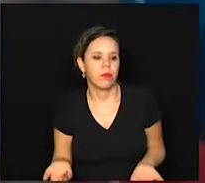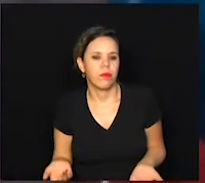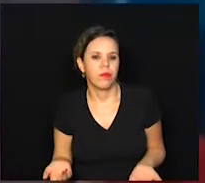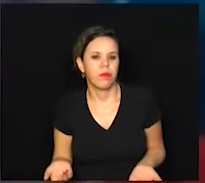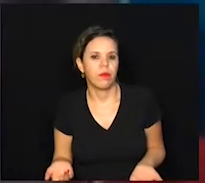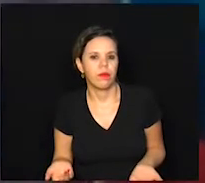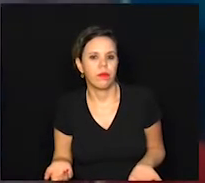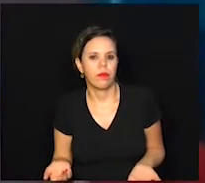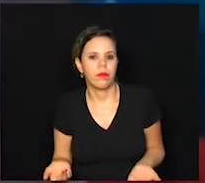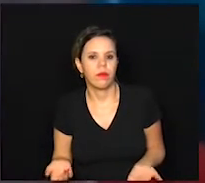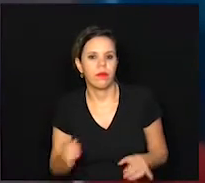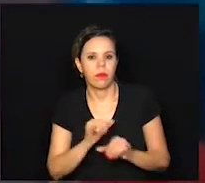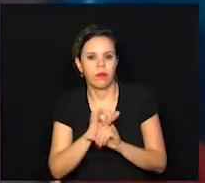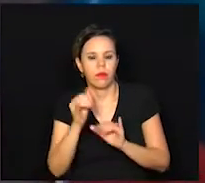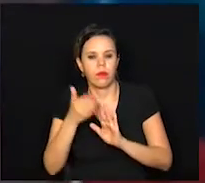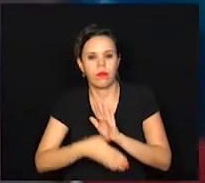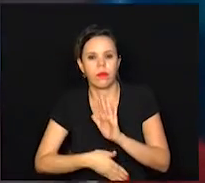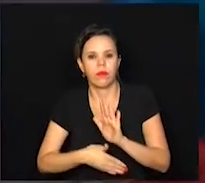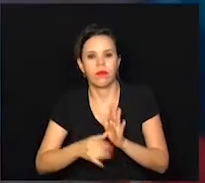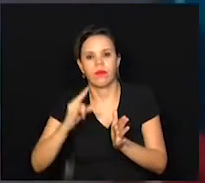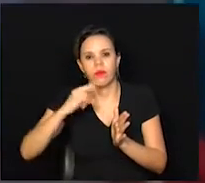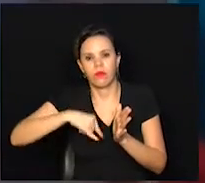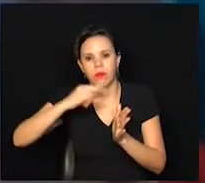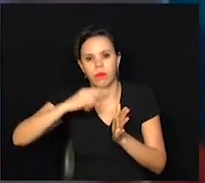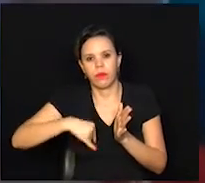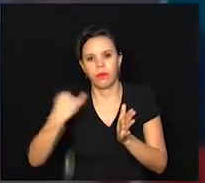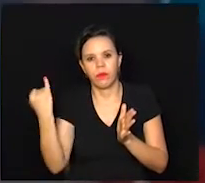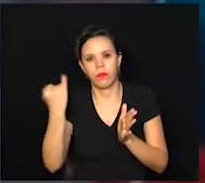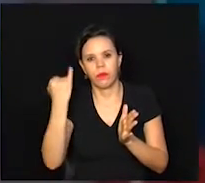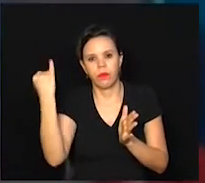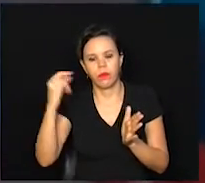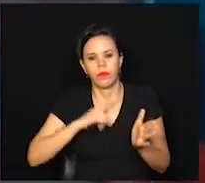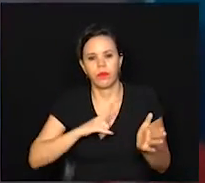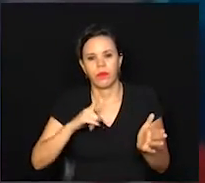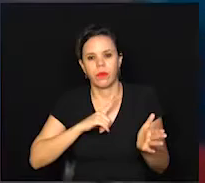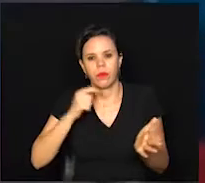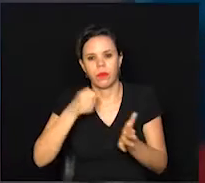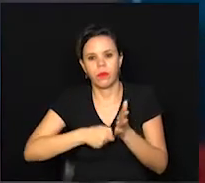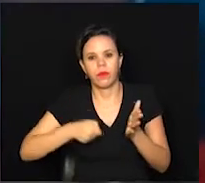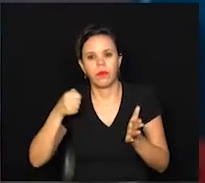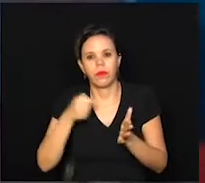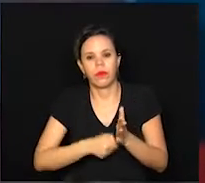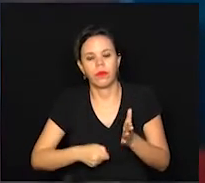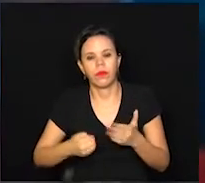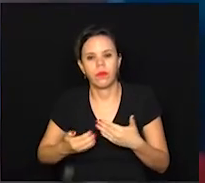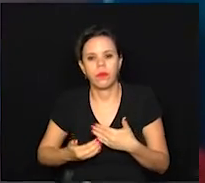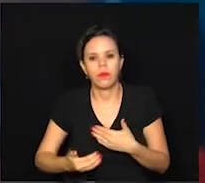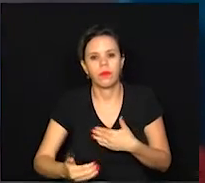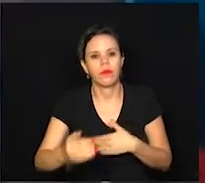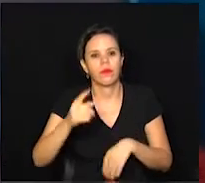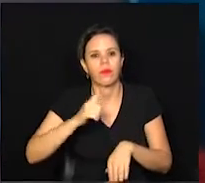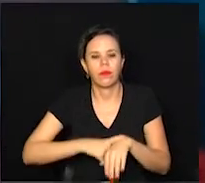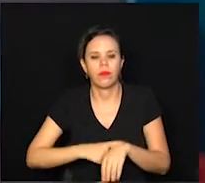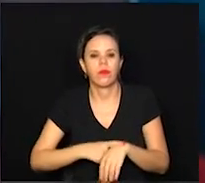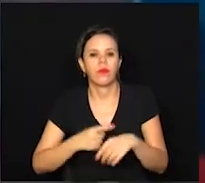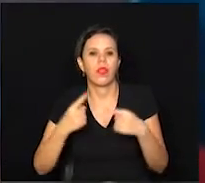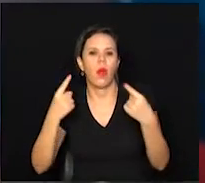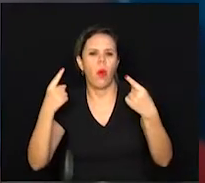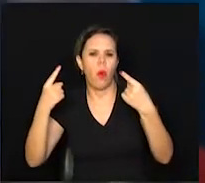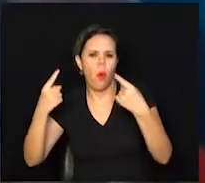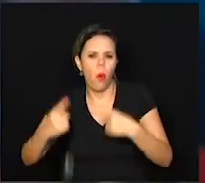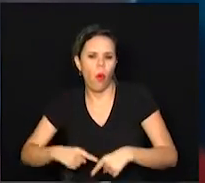lado das declarações e desses documentos tão importantes, existe uma luta de longuíssima data contra a